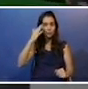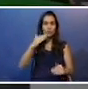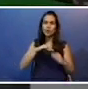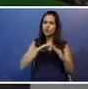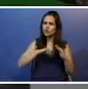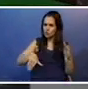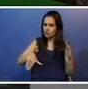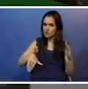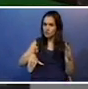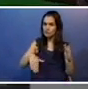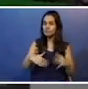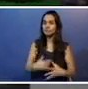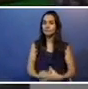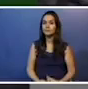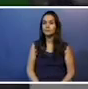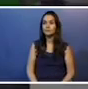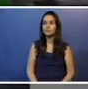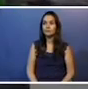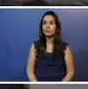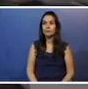10 igual a 90.